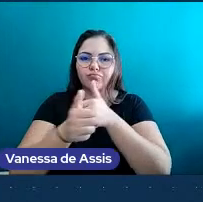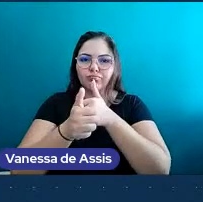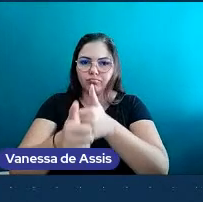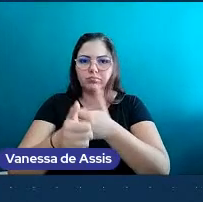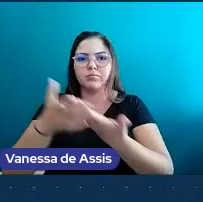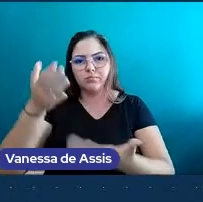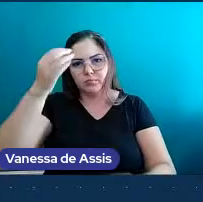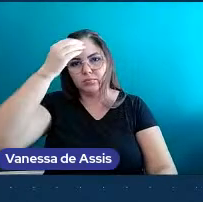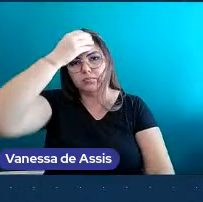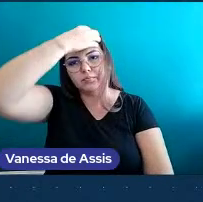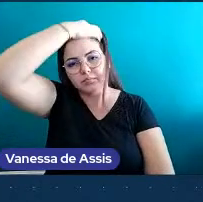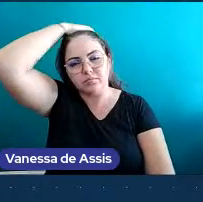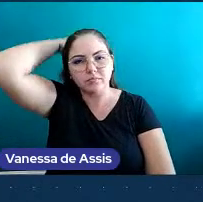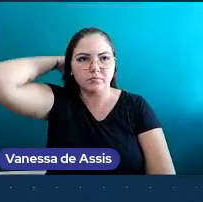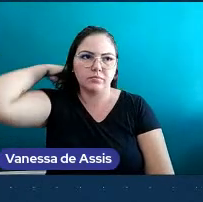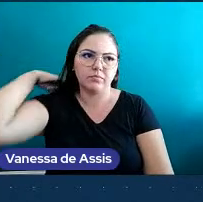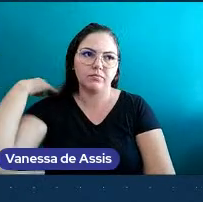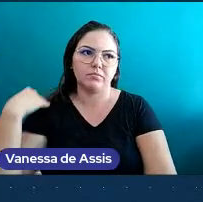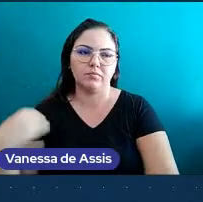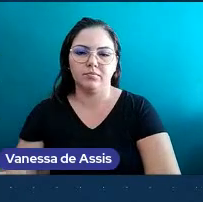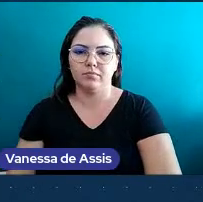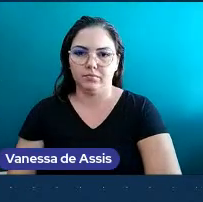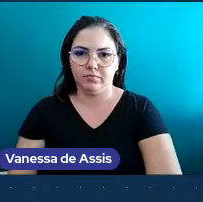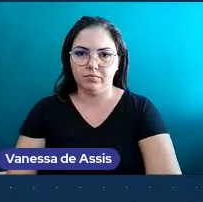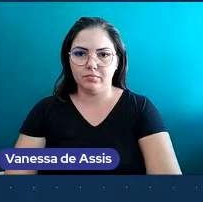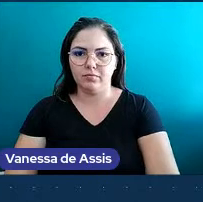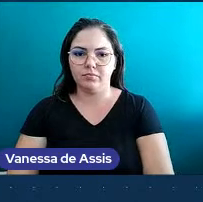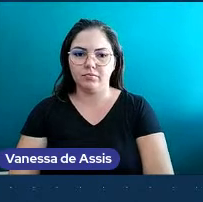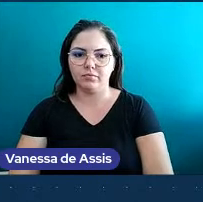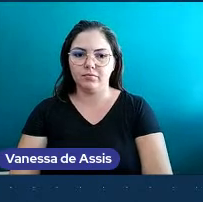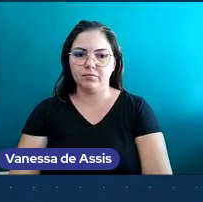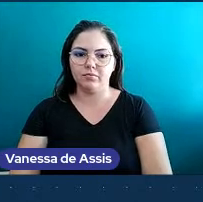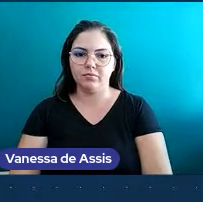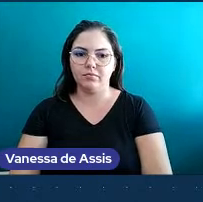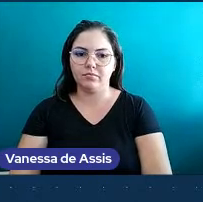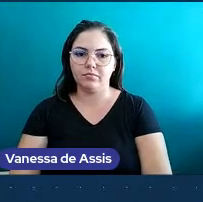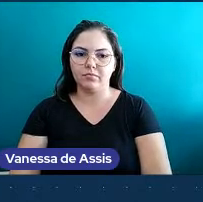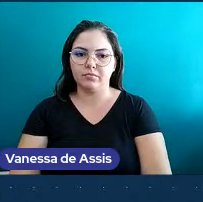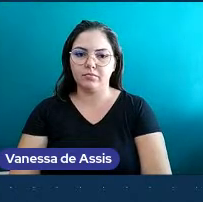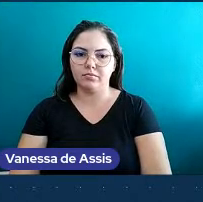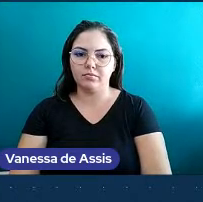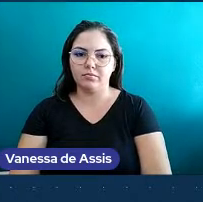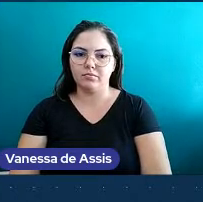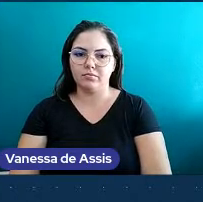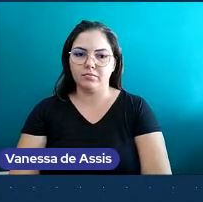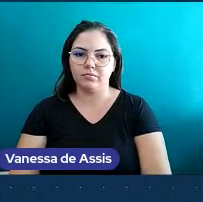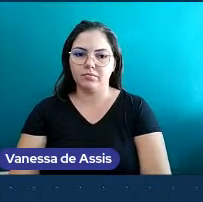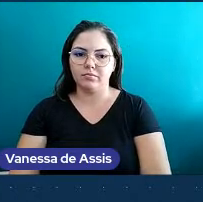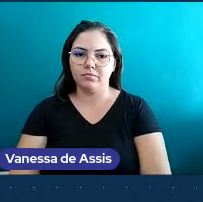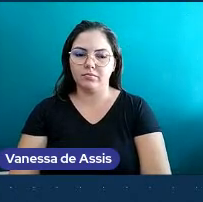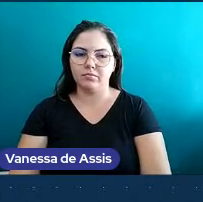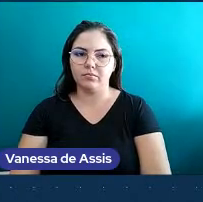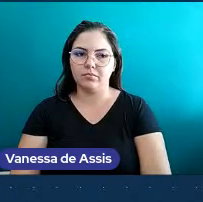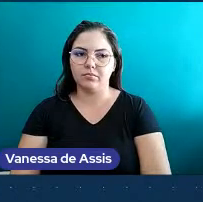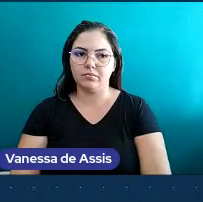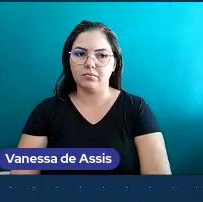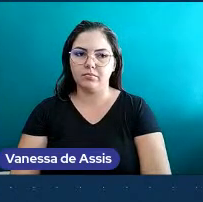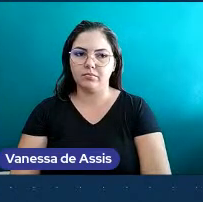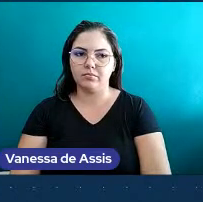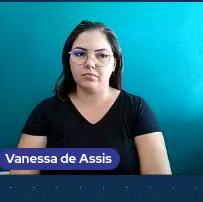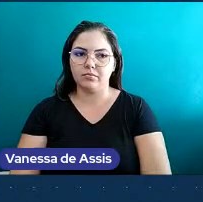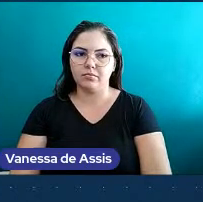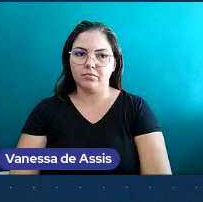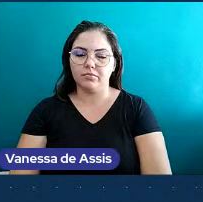para outros lugares, né? Para outras situações que não foi aquilo que você se propôs, né? Então, o importante é que você, ao se